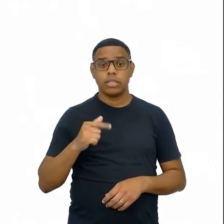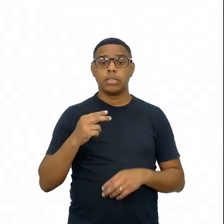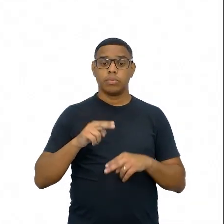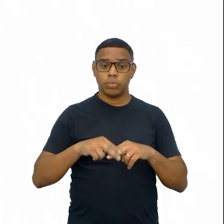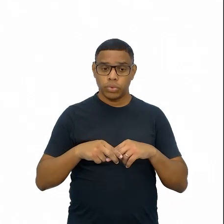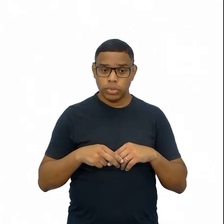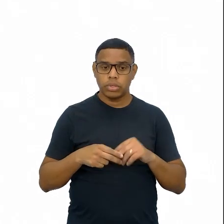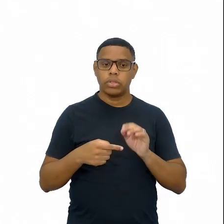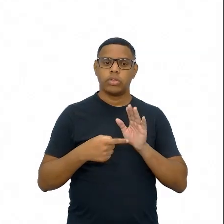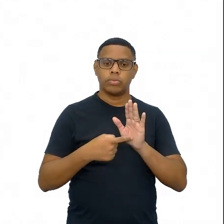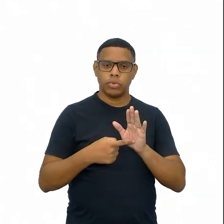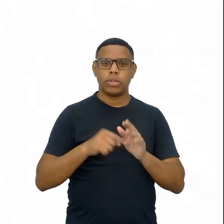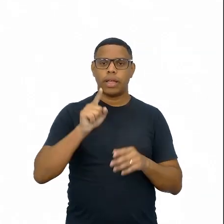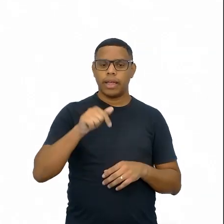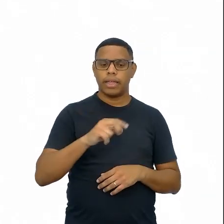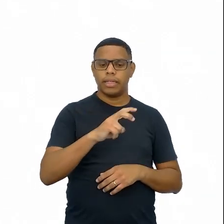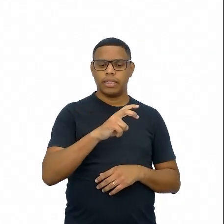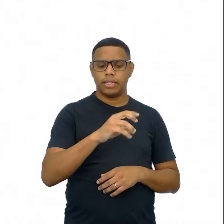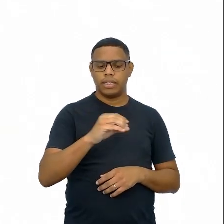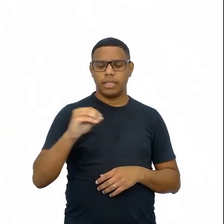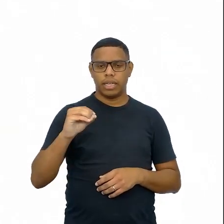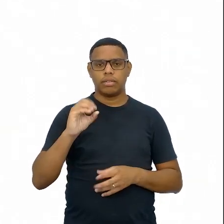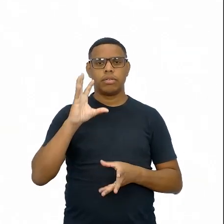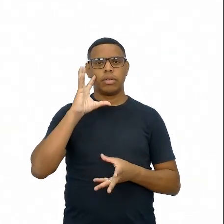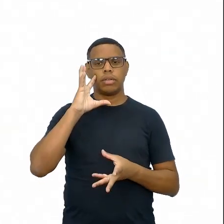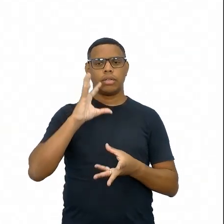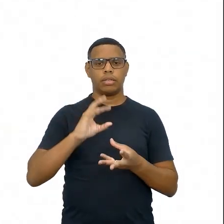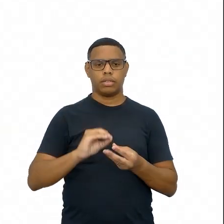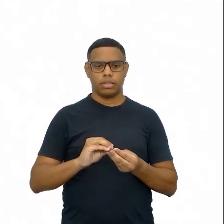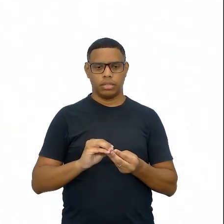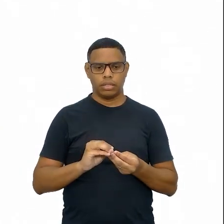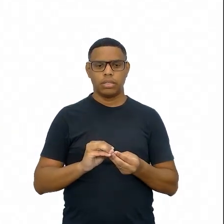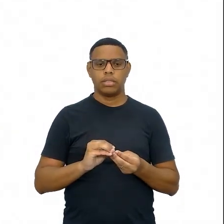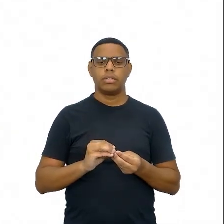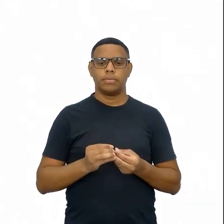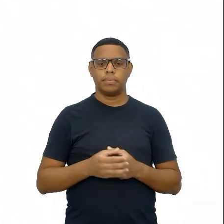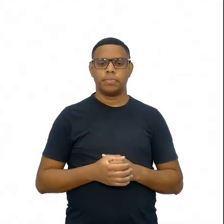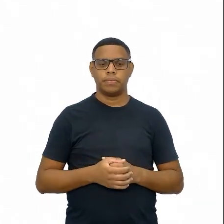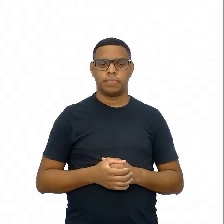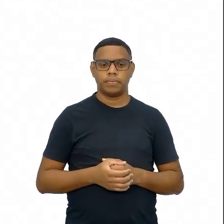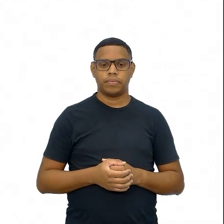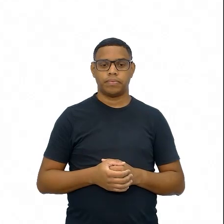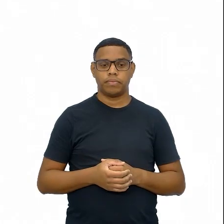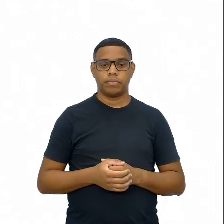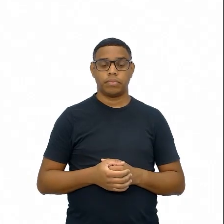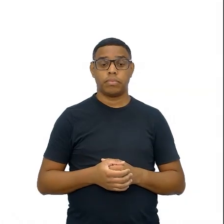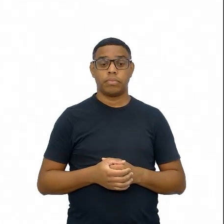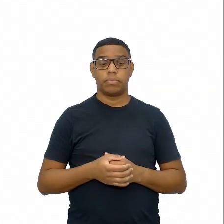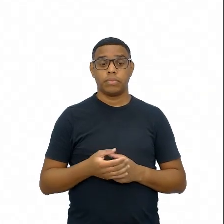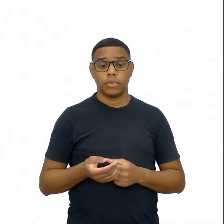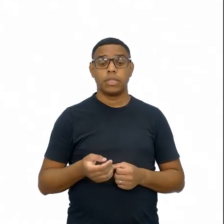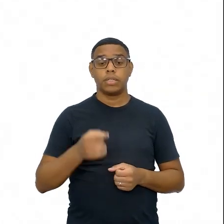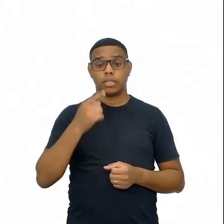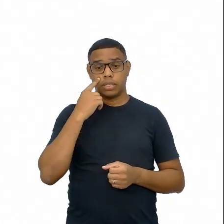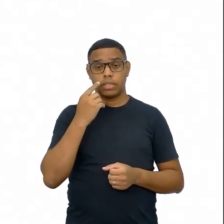motivo, representa o 500, né? No caso aqui, a alternativa C. Então, com essas alternativas,